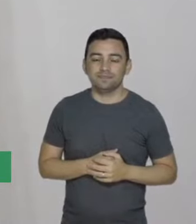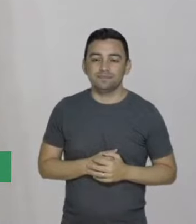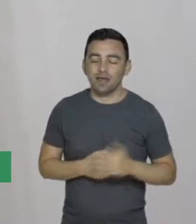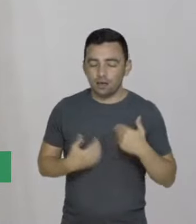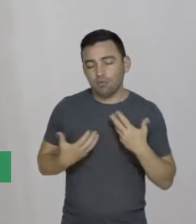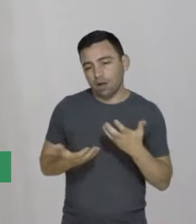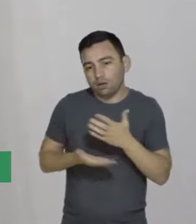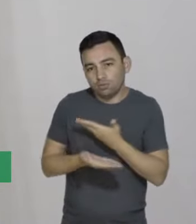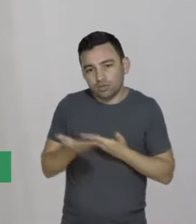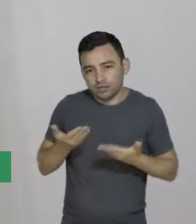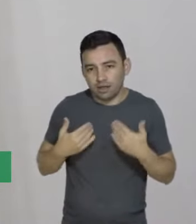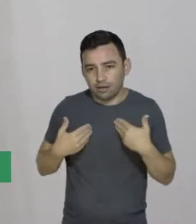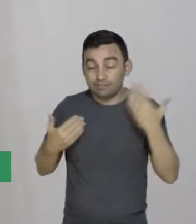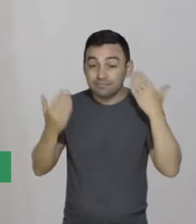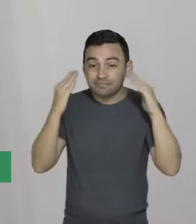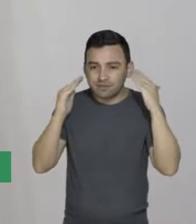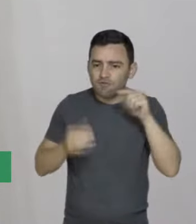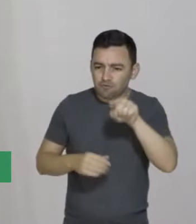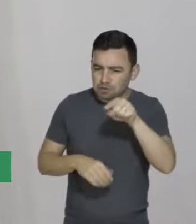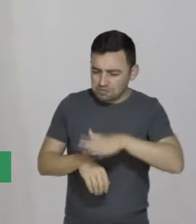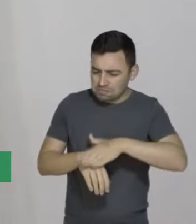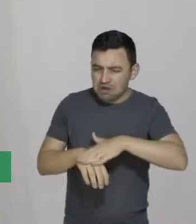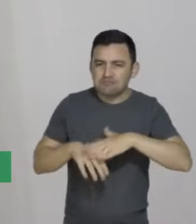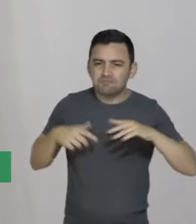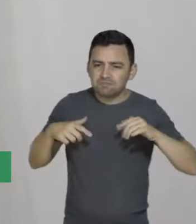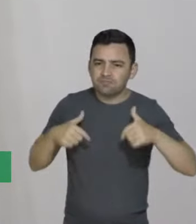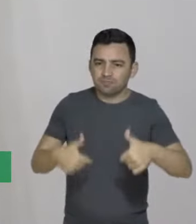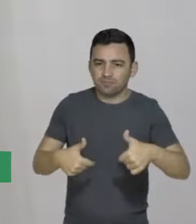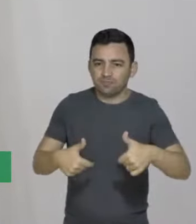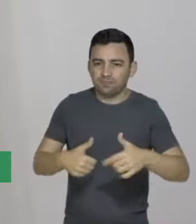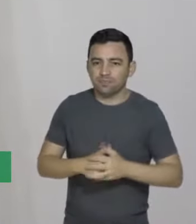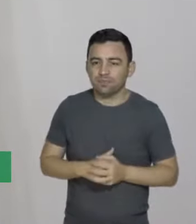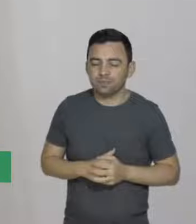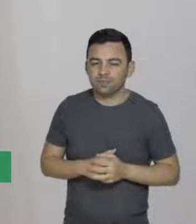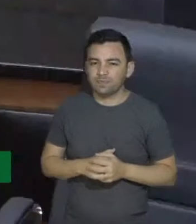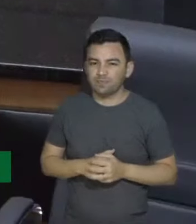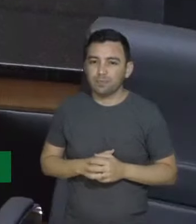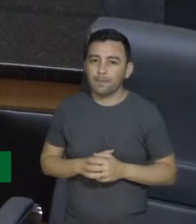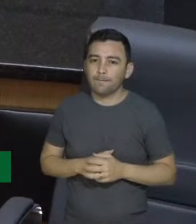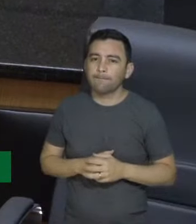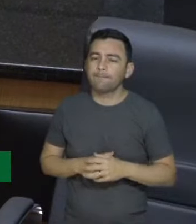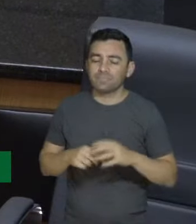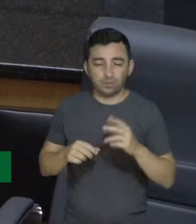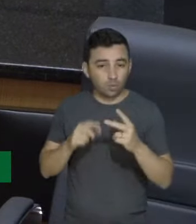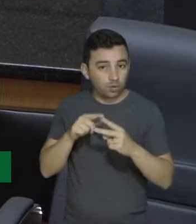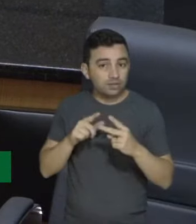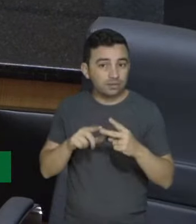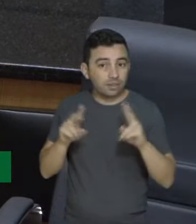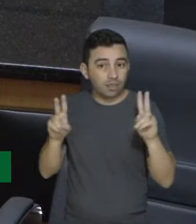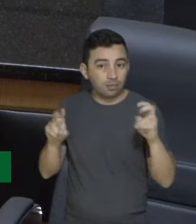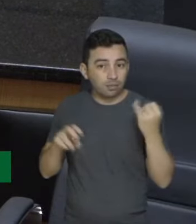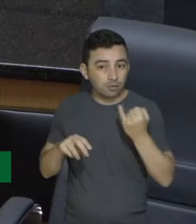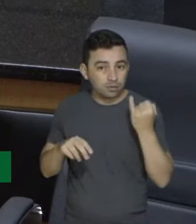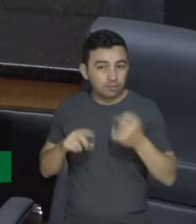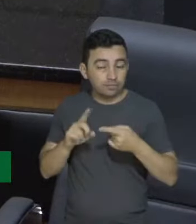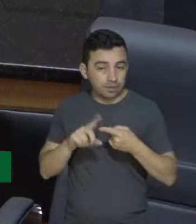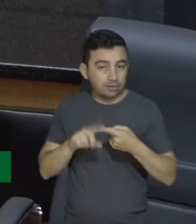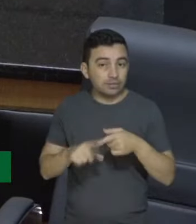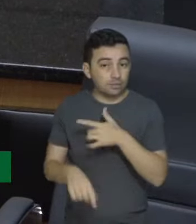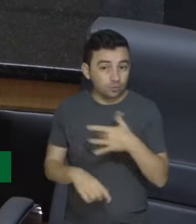compartilhar a alegria da iniciativa de Vossa Excelência. Acho dois temas importantes aí, a questão da